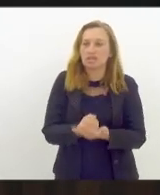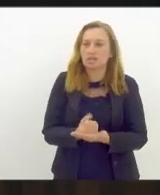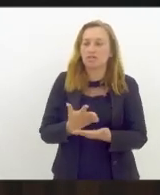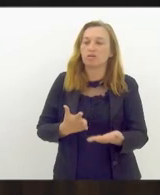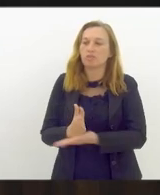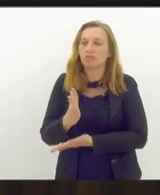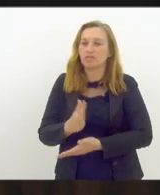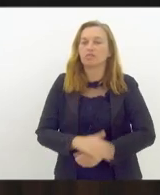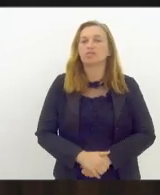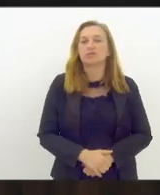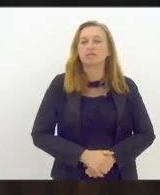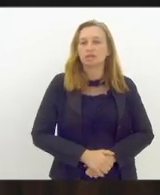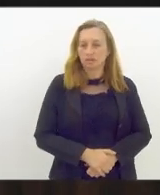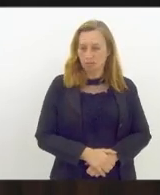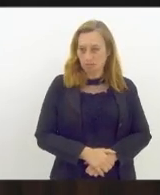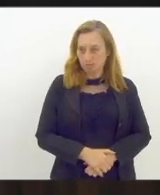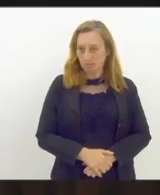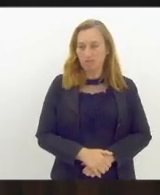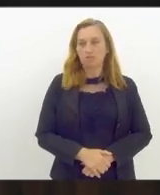estão, aprovado.